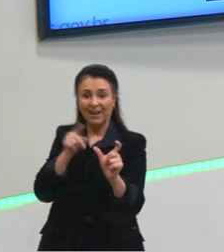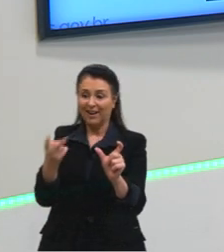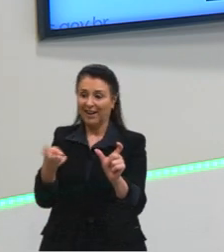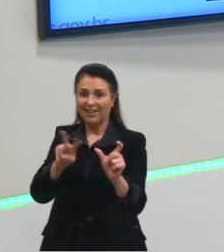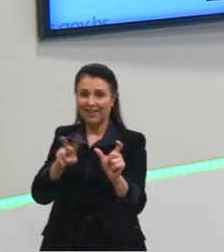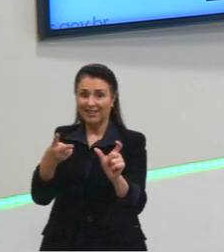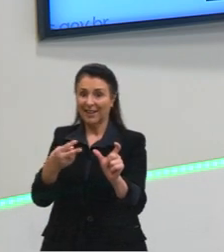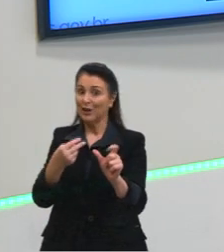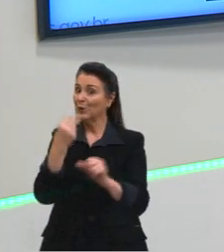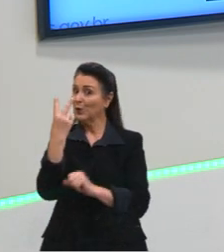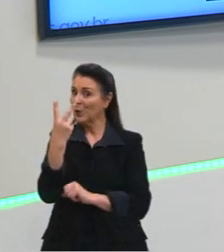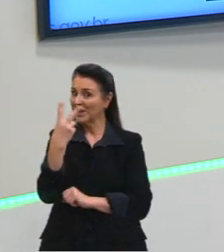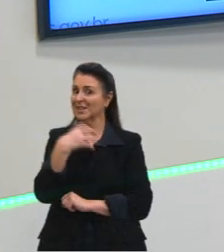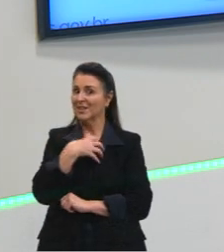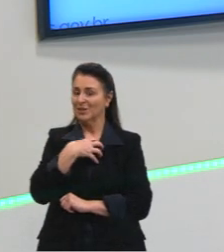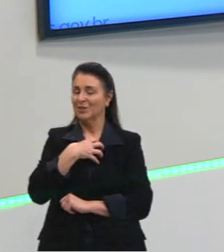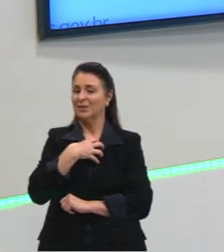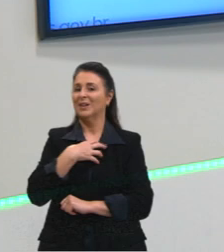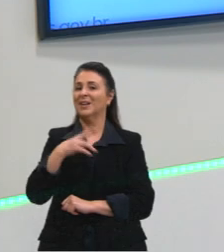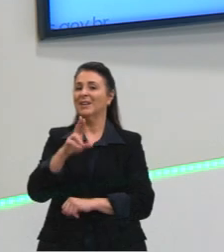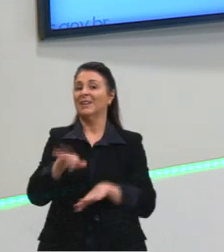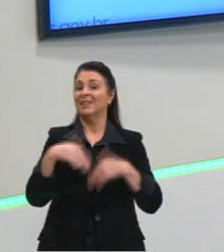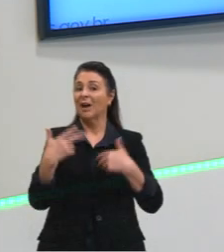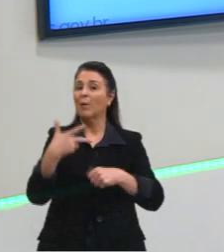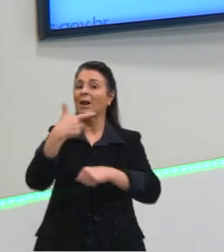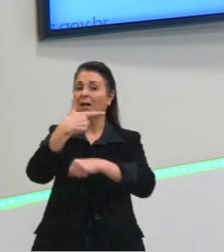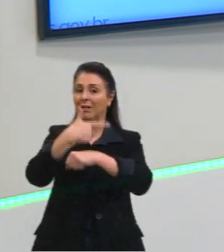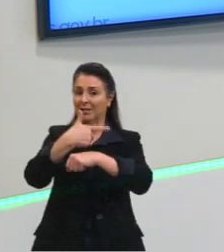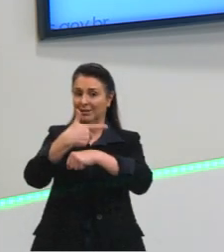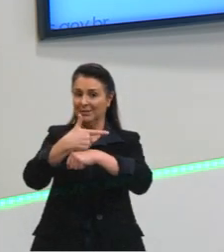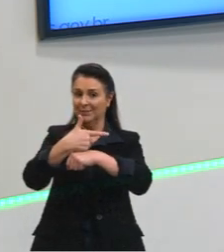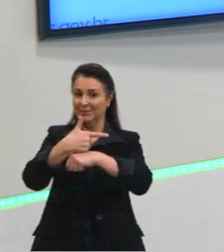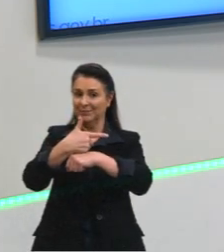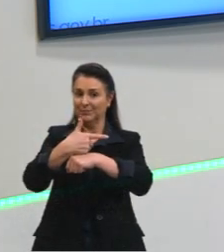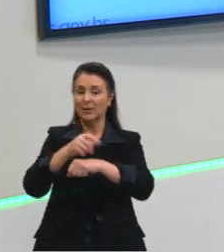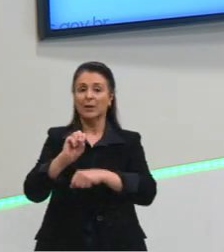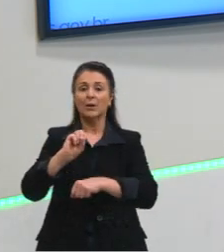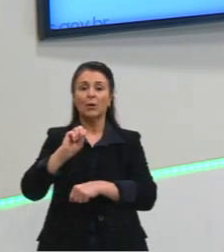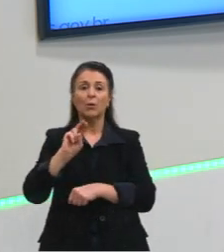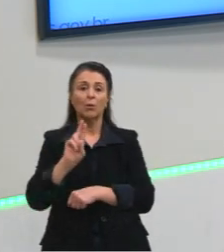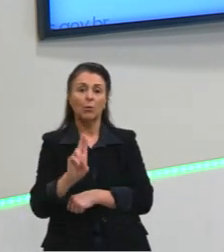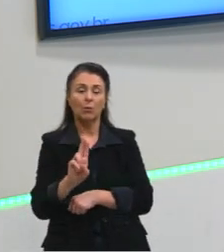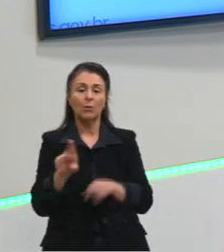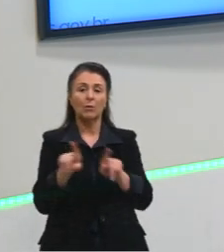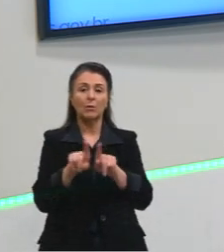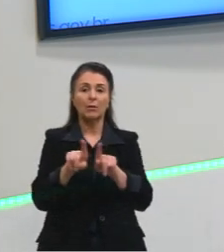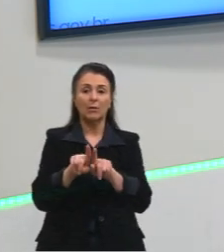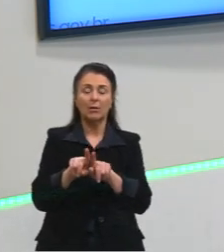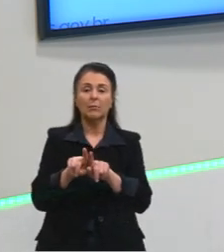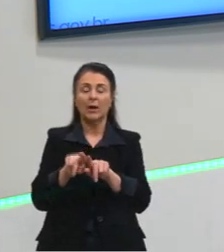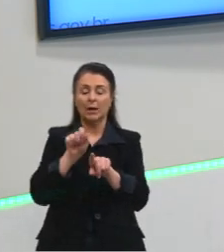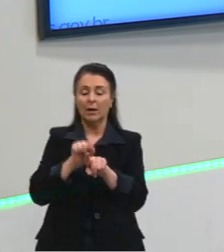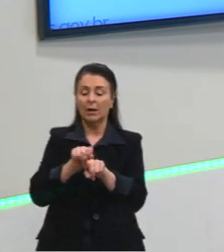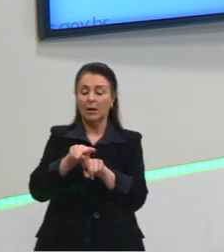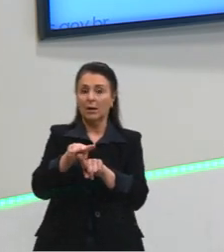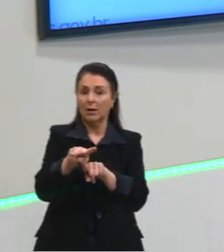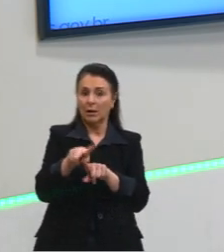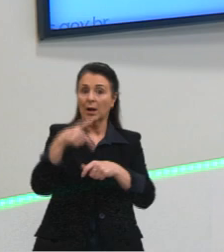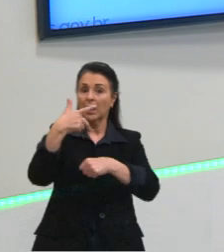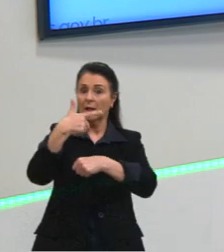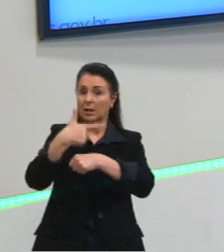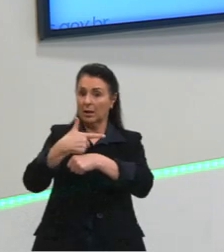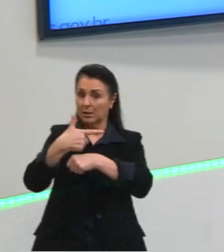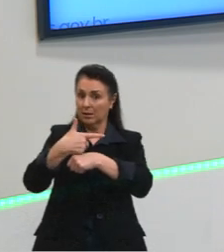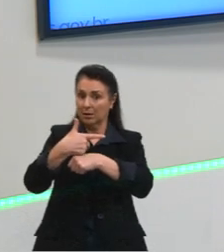por isso ela lexical o ou a gente tem que pensar que a ambiguidade lexical ela pode ser